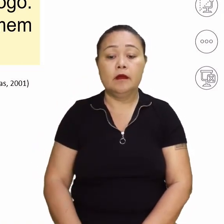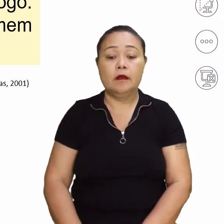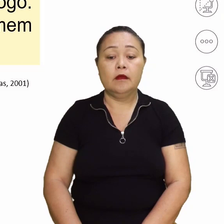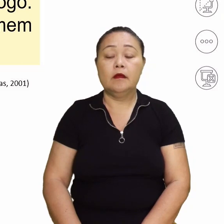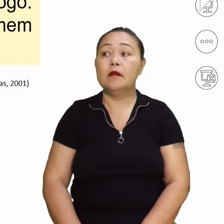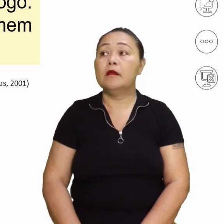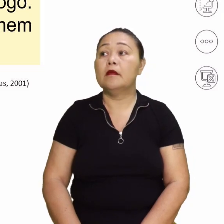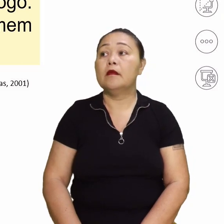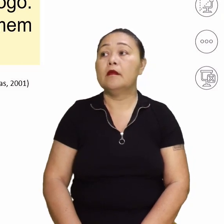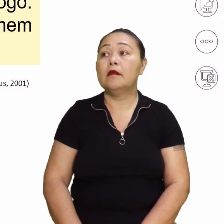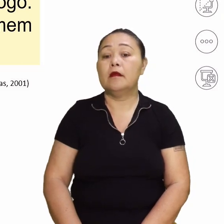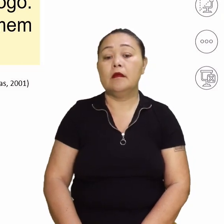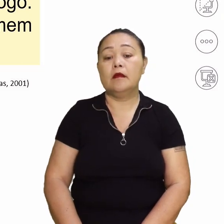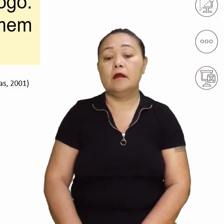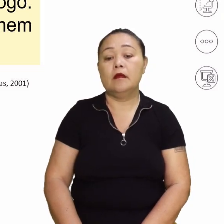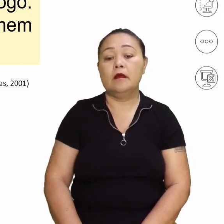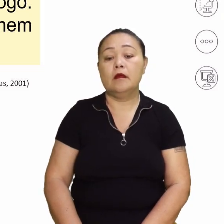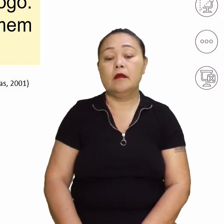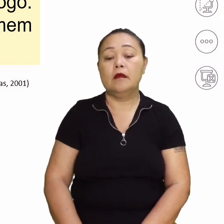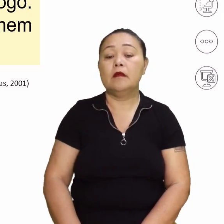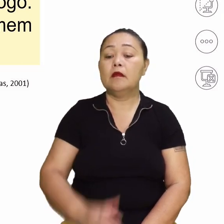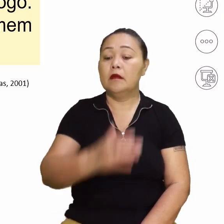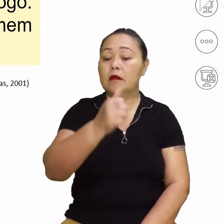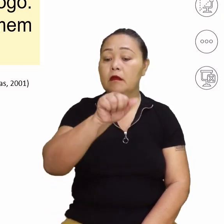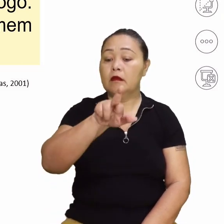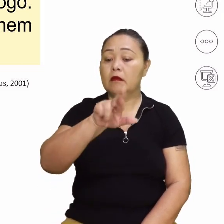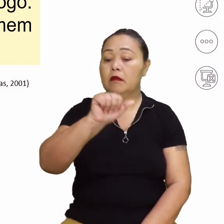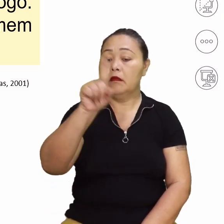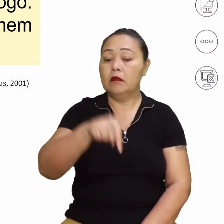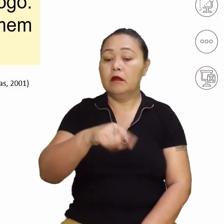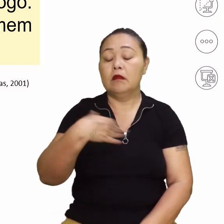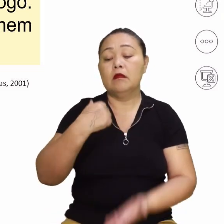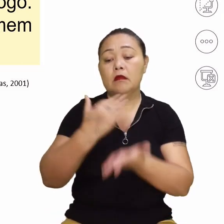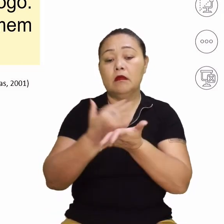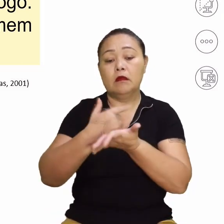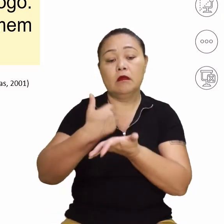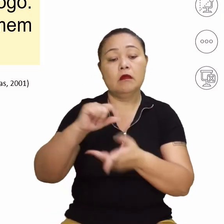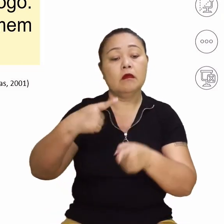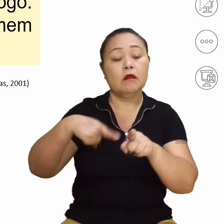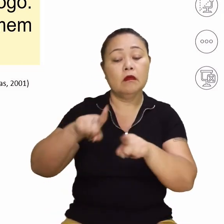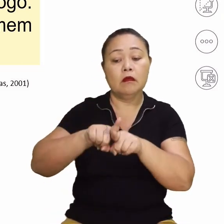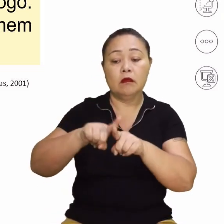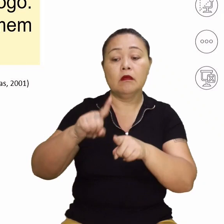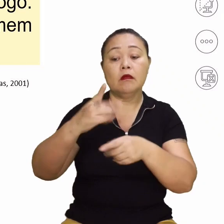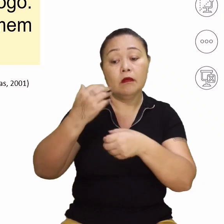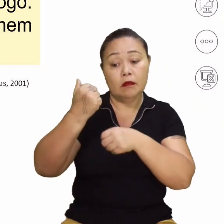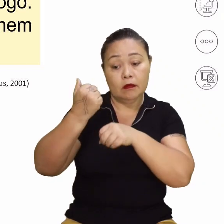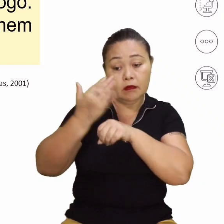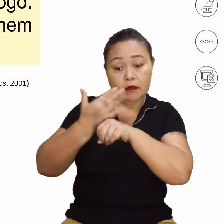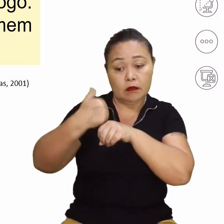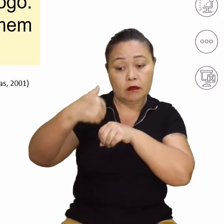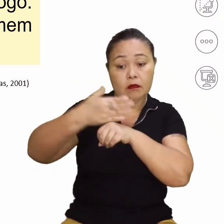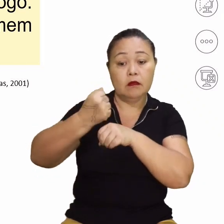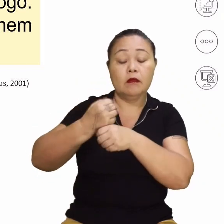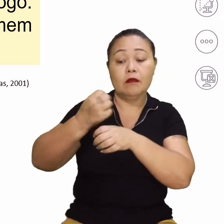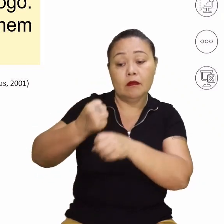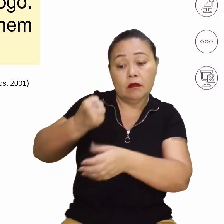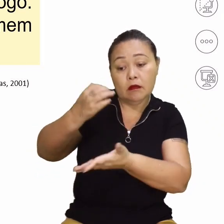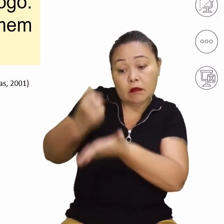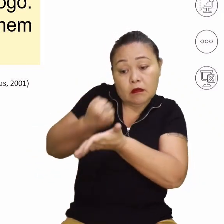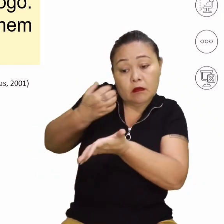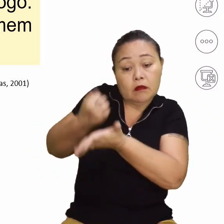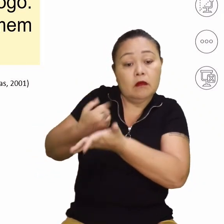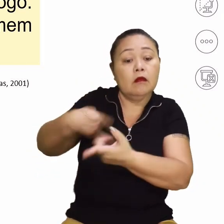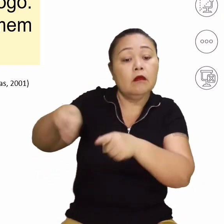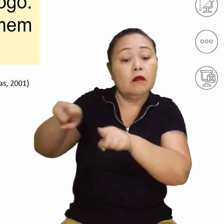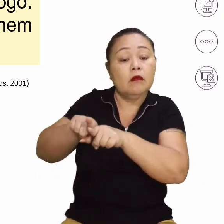só faltam assento aquela o cará mandioca e batata usam poucas armas